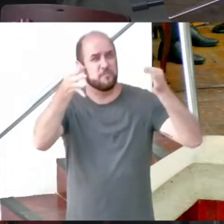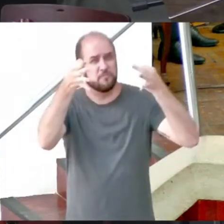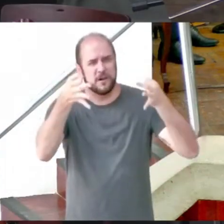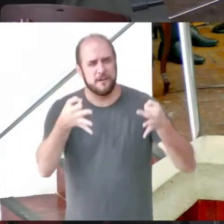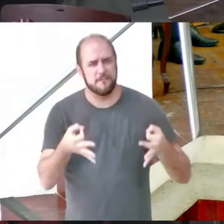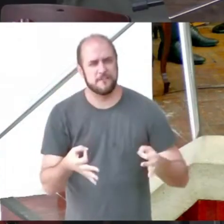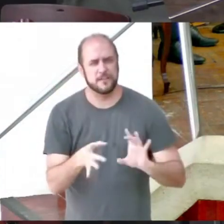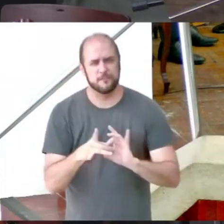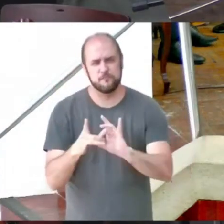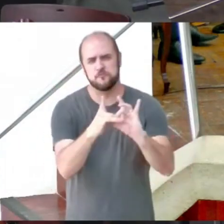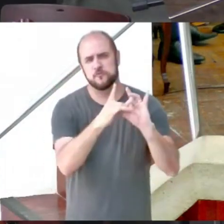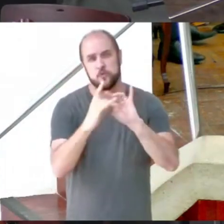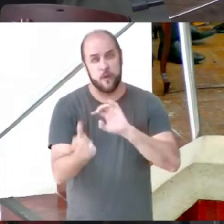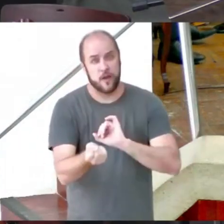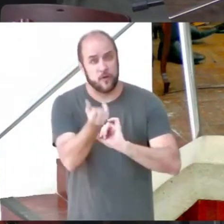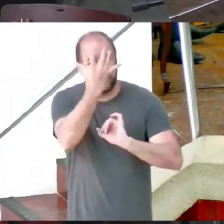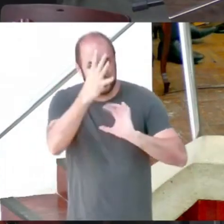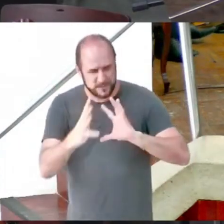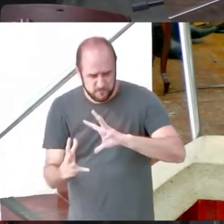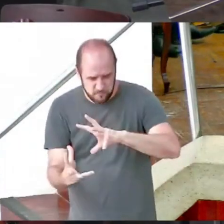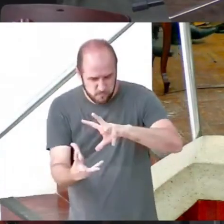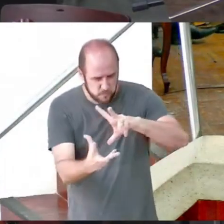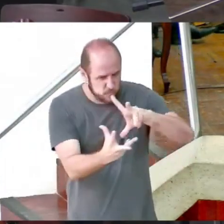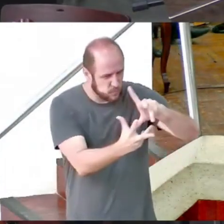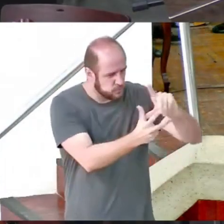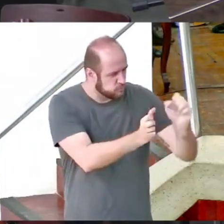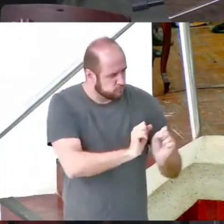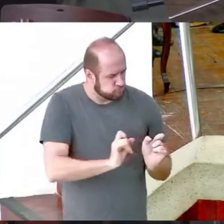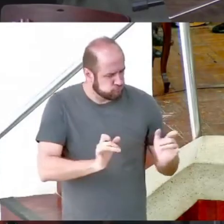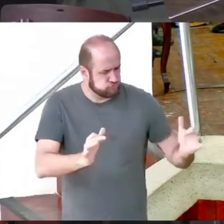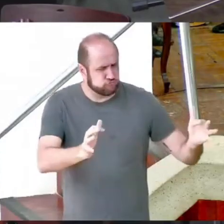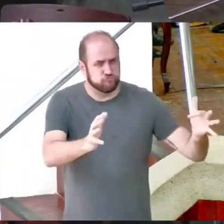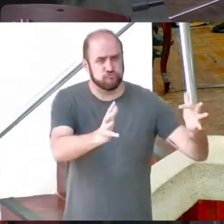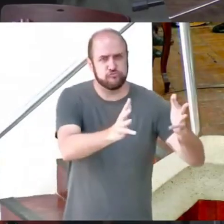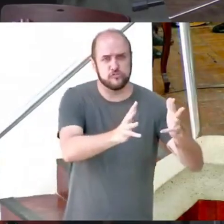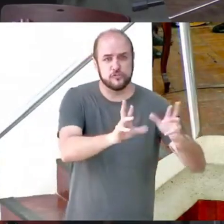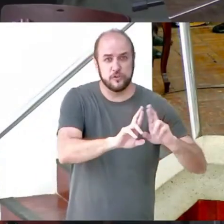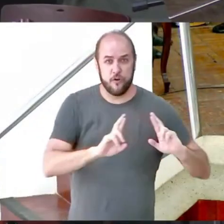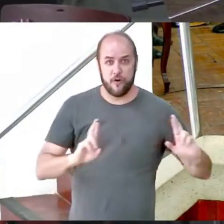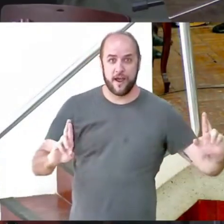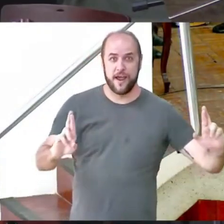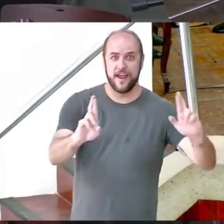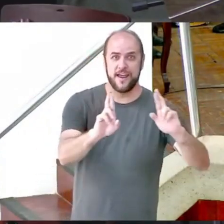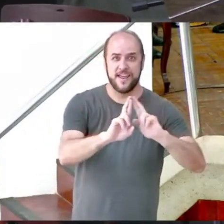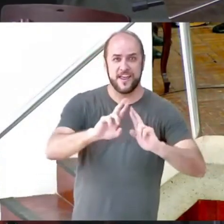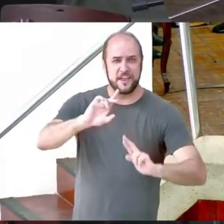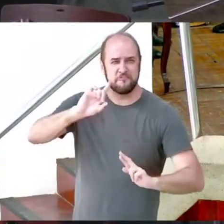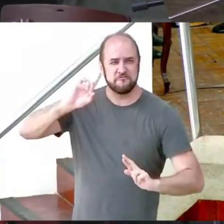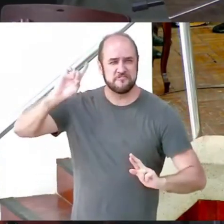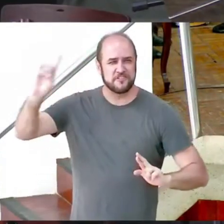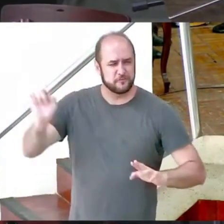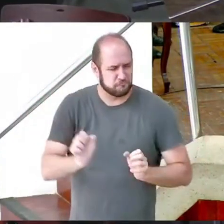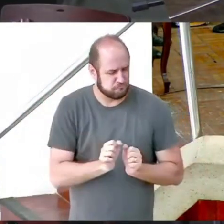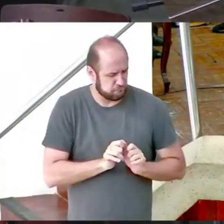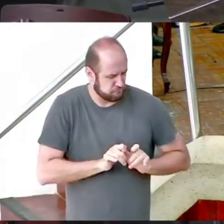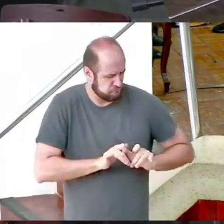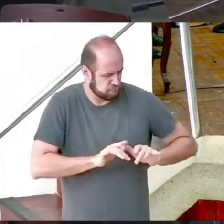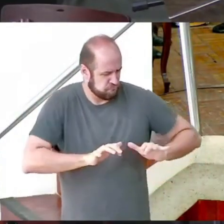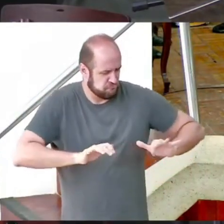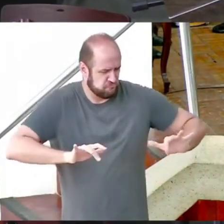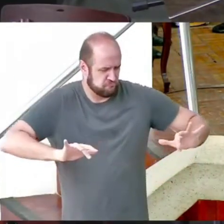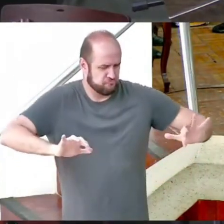vai acontecendo sobre a face da terra, quando o avanço do reino de Deus